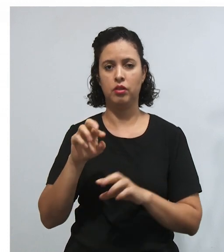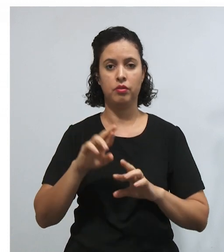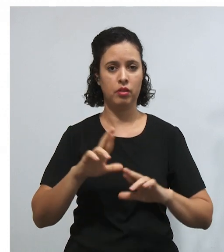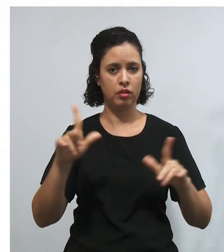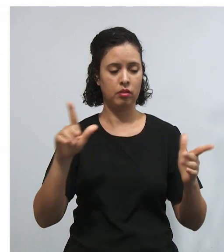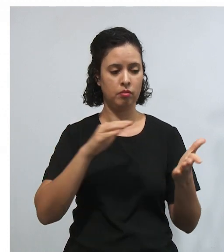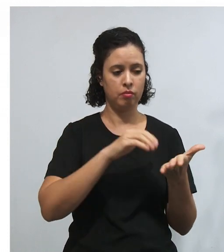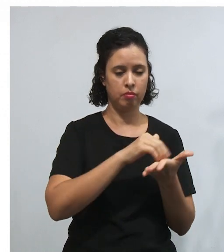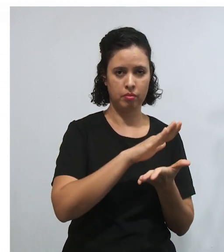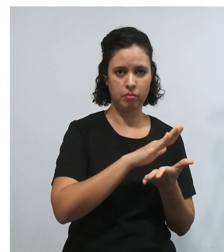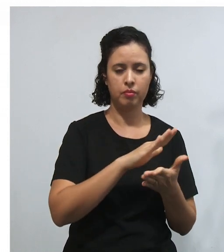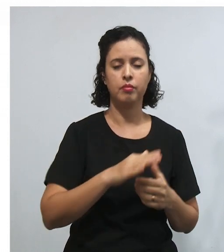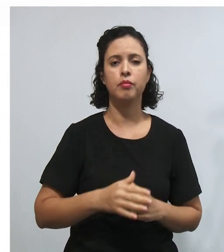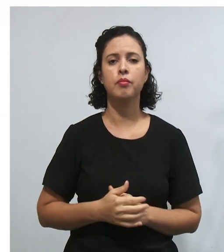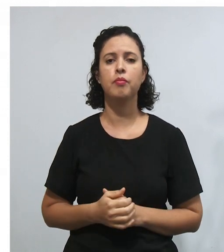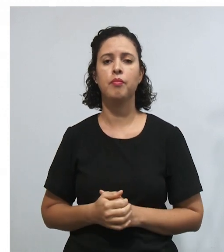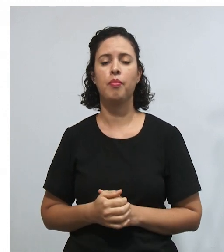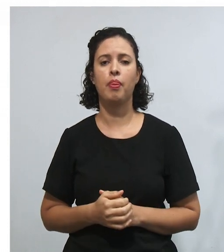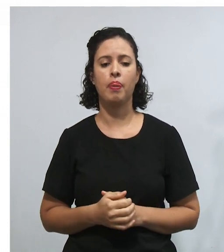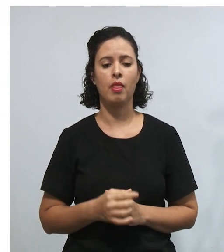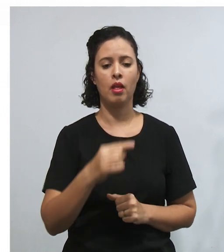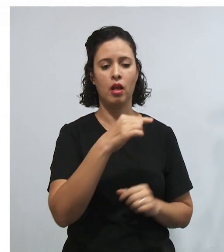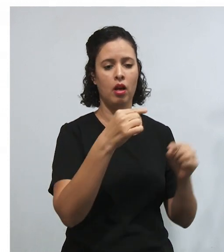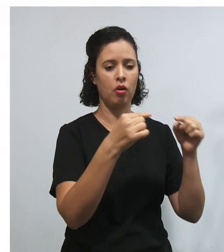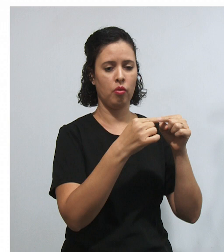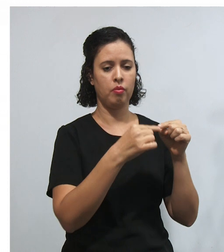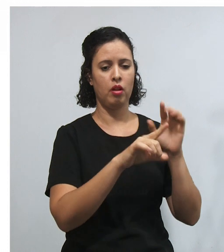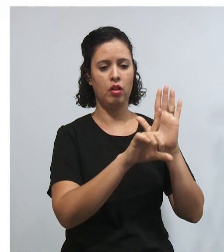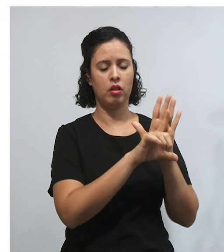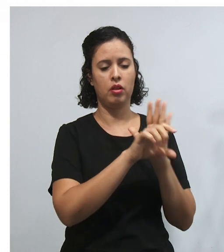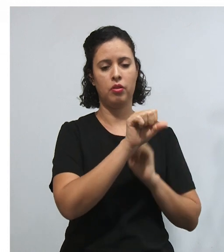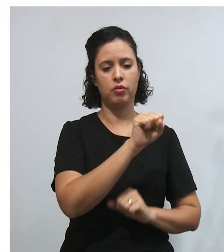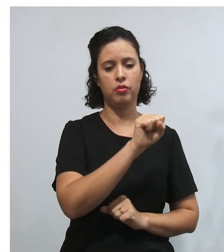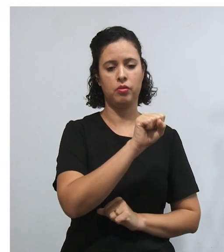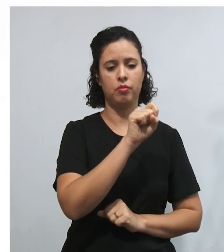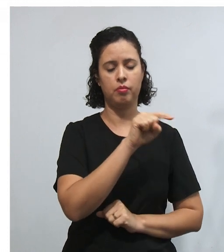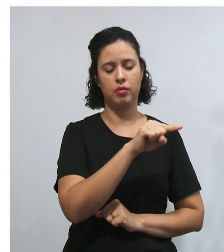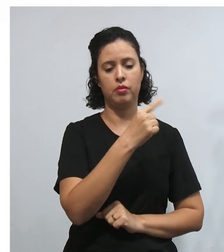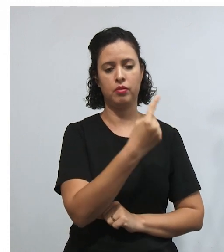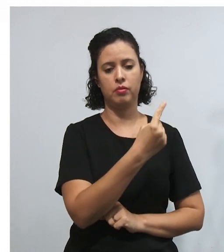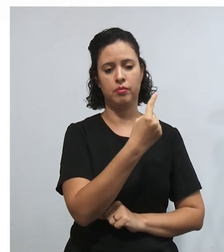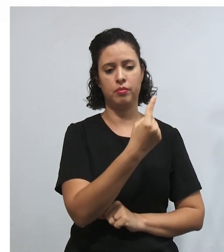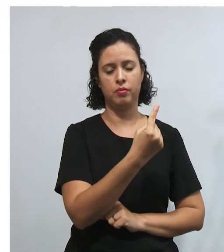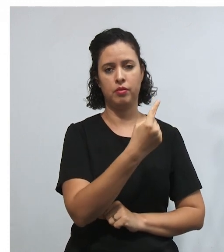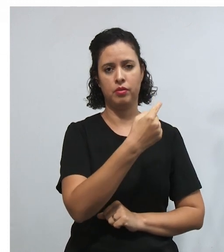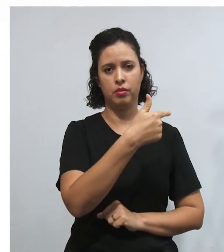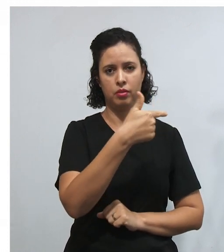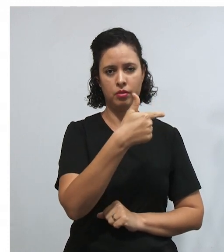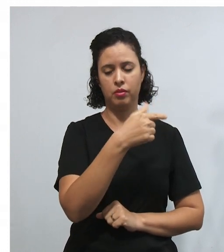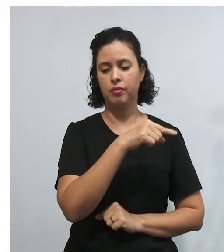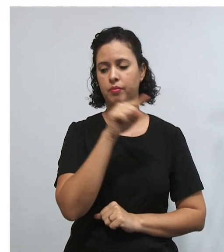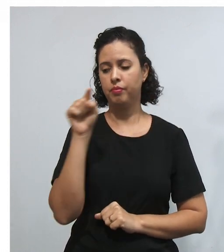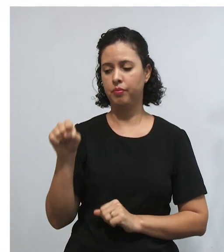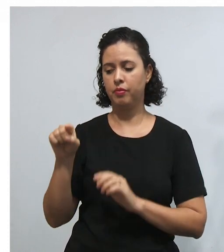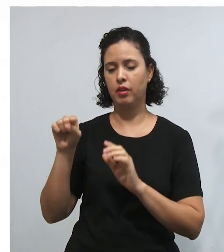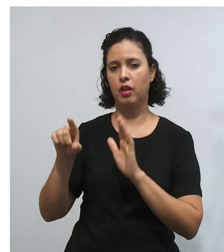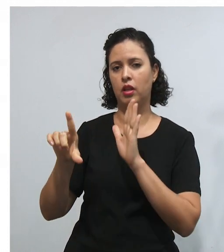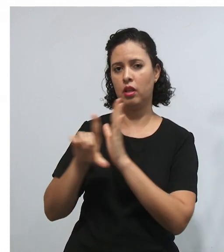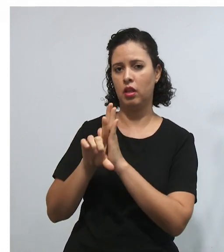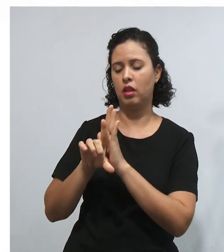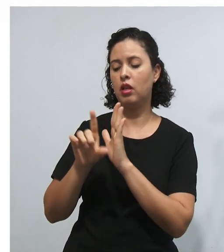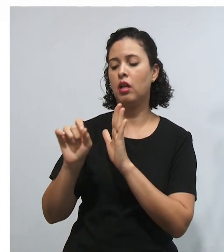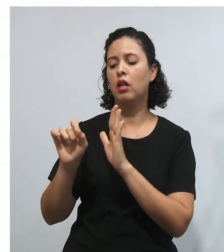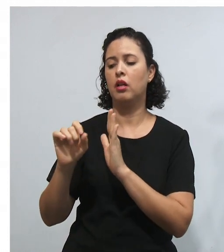regime estatutário é basicamente que um é regido pela Lei 8.112 e o outro pela consolidação das leis trabalhistas. E um